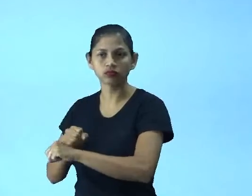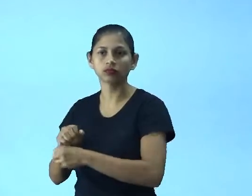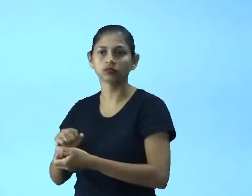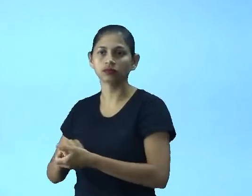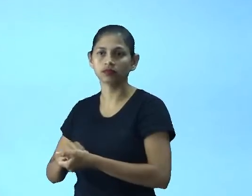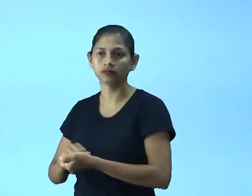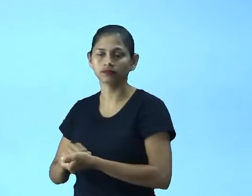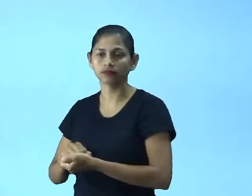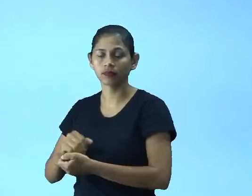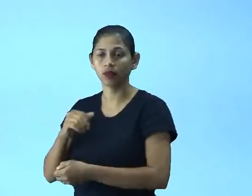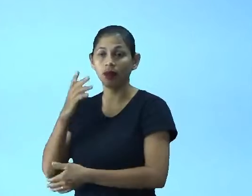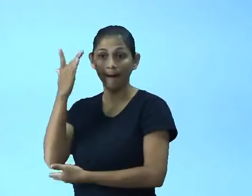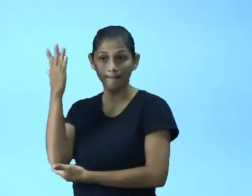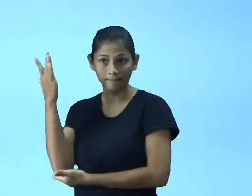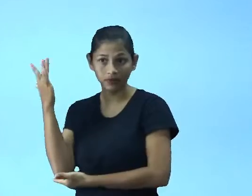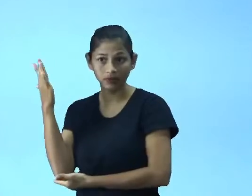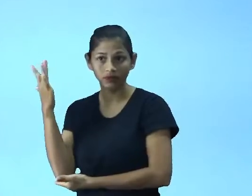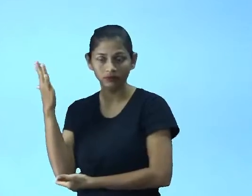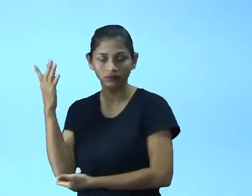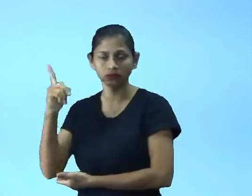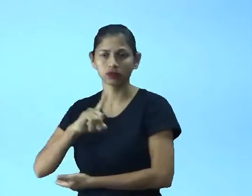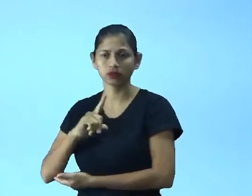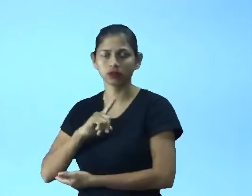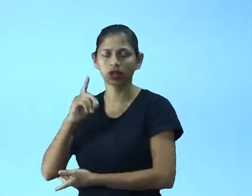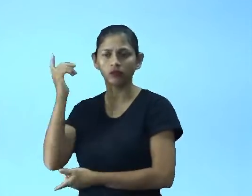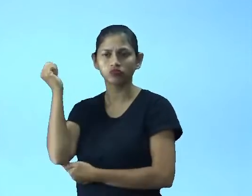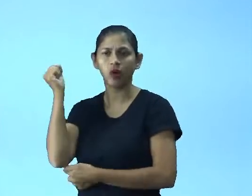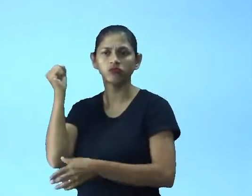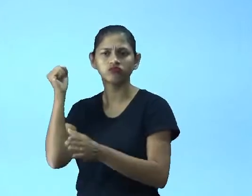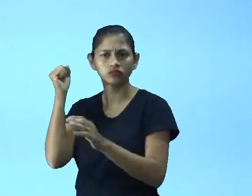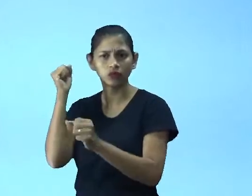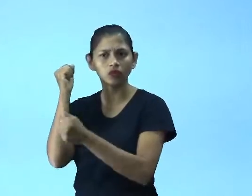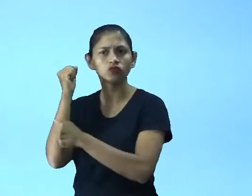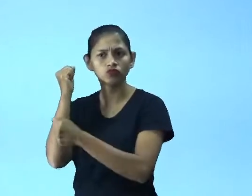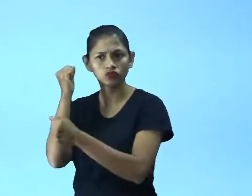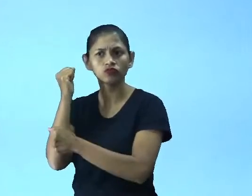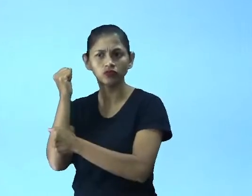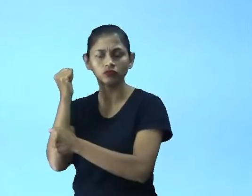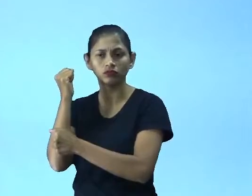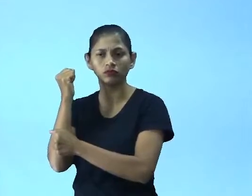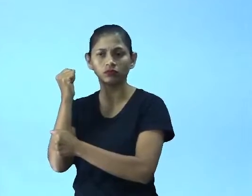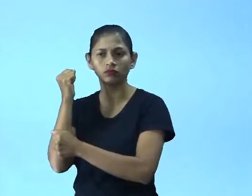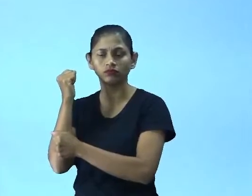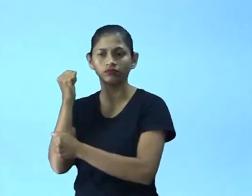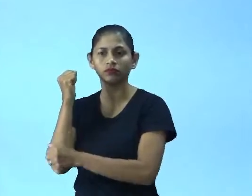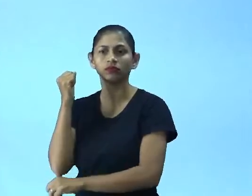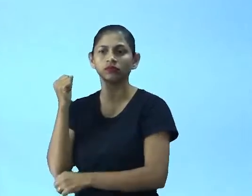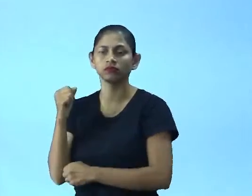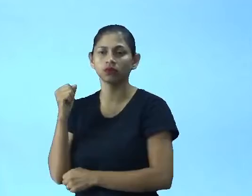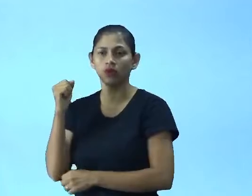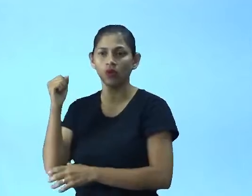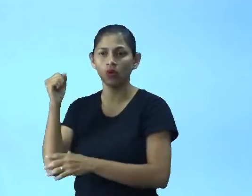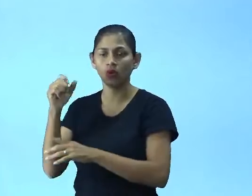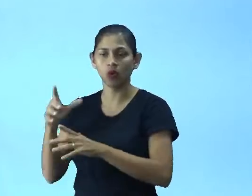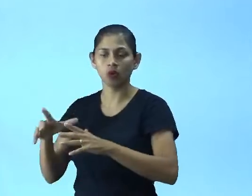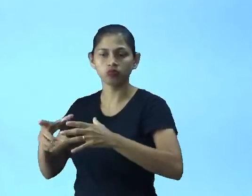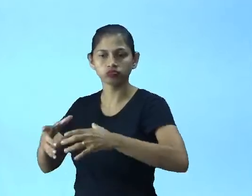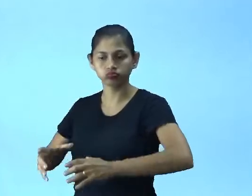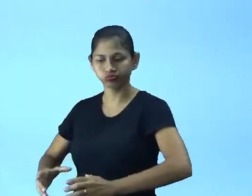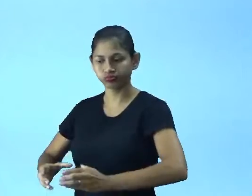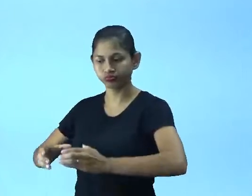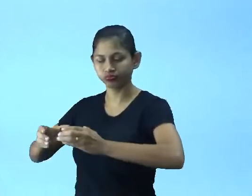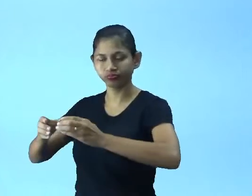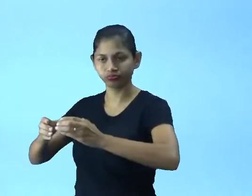né? A planta ela tem um corpo mais rígido, né? Principalmente árvores de grande porte, aquele tronco de árvores que são um pouco mais